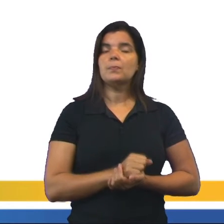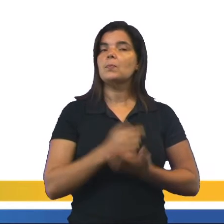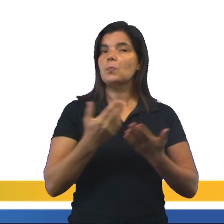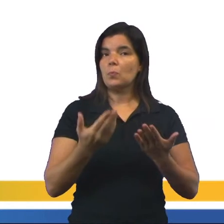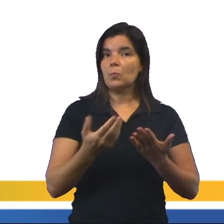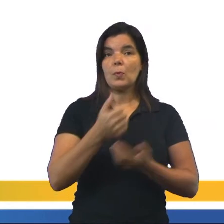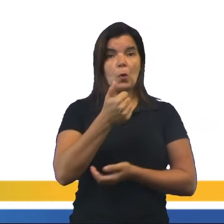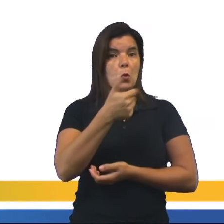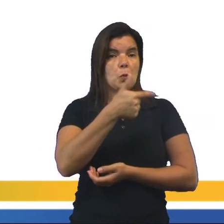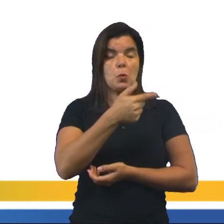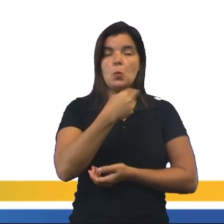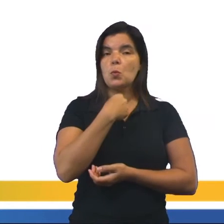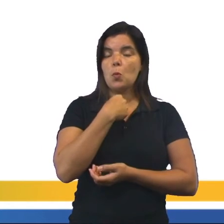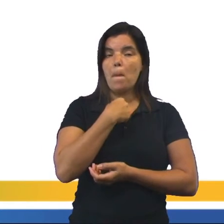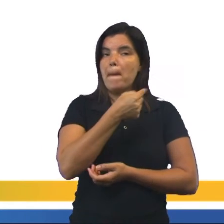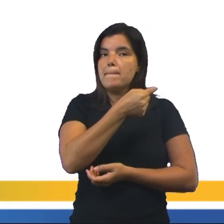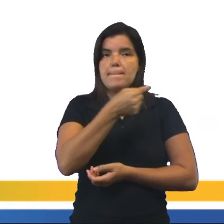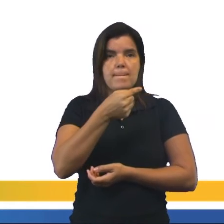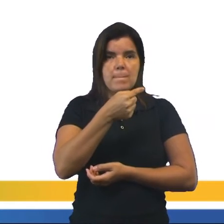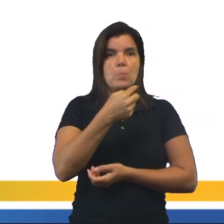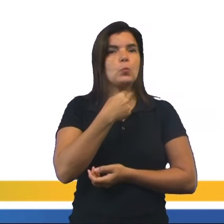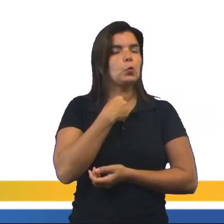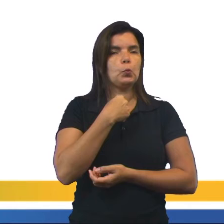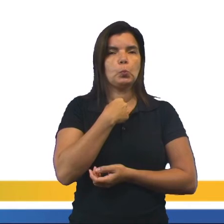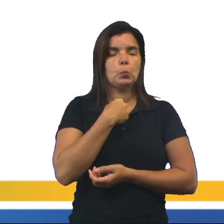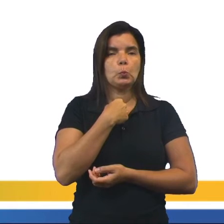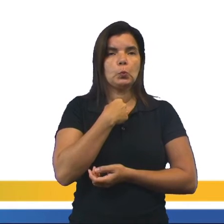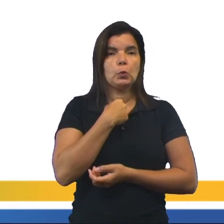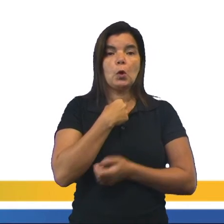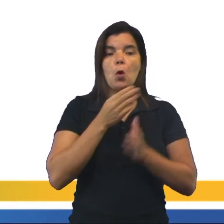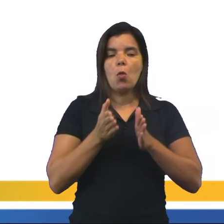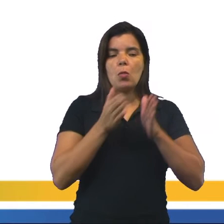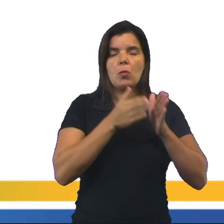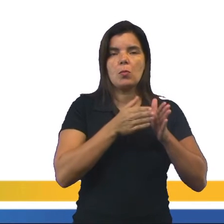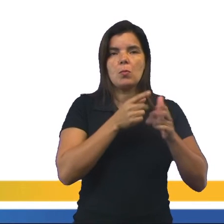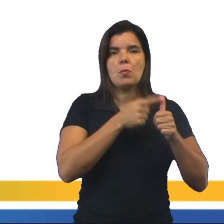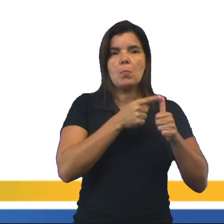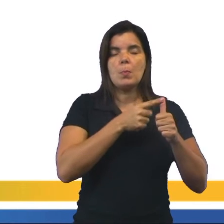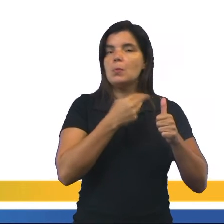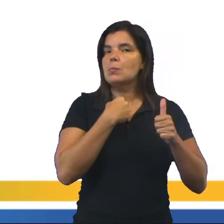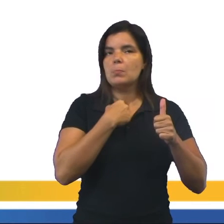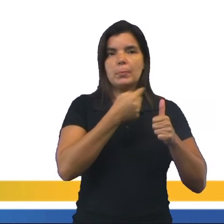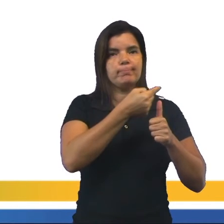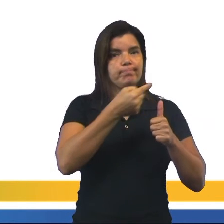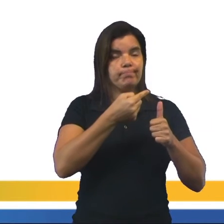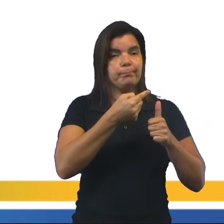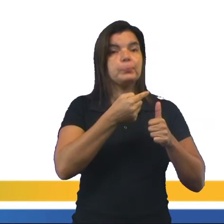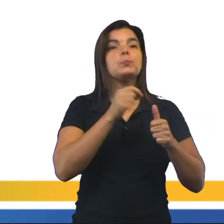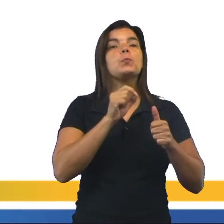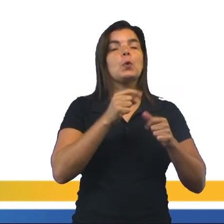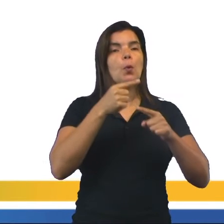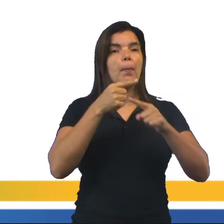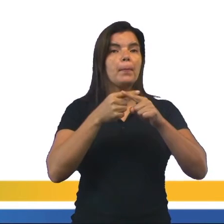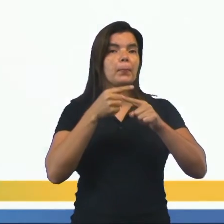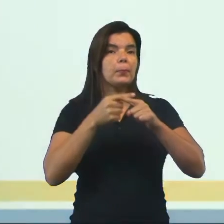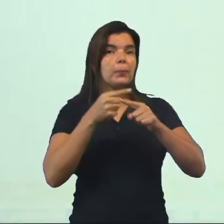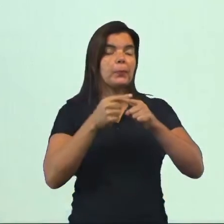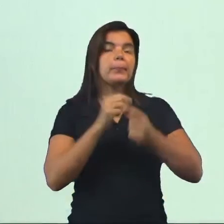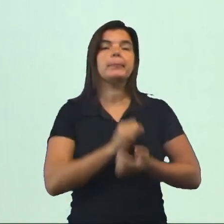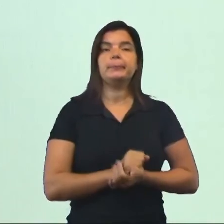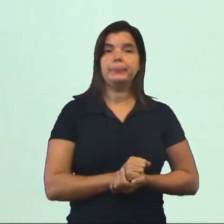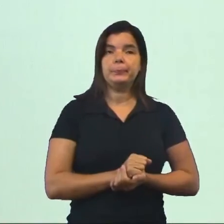Como o 12 não pode ser negativo, tá? Ninguém que está no primeiro membro pode ser negativo, nós fazemos aí a